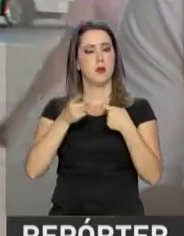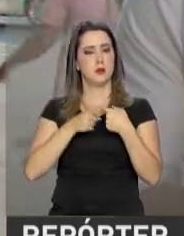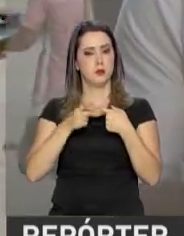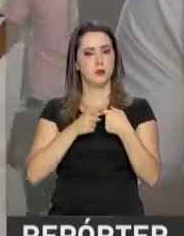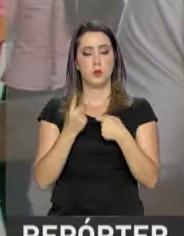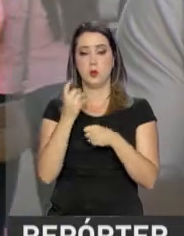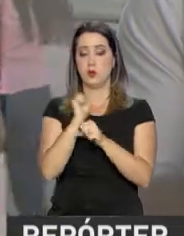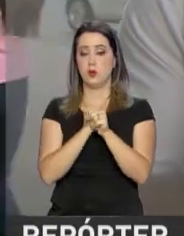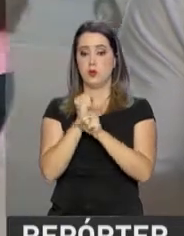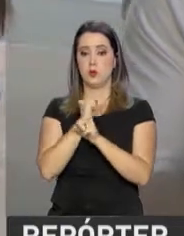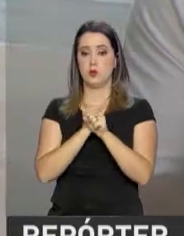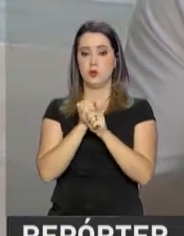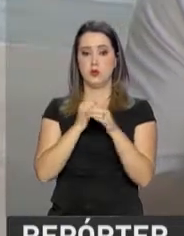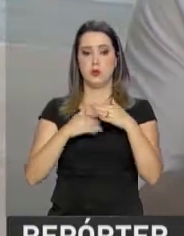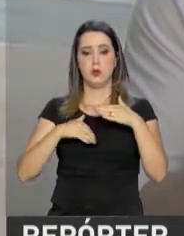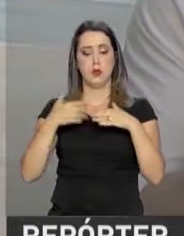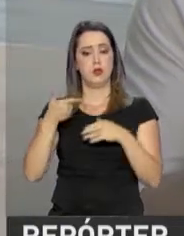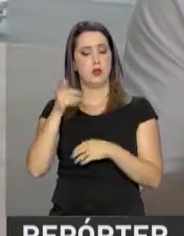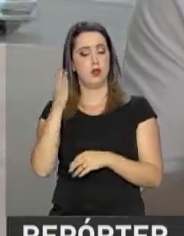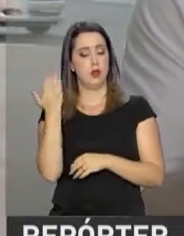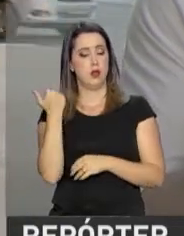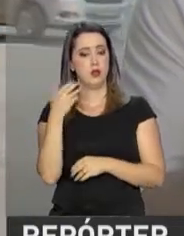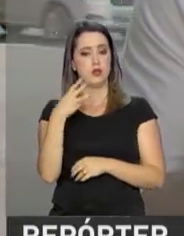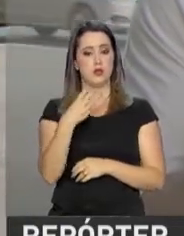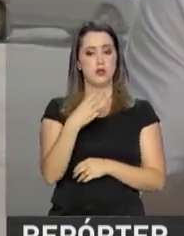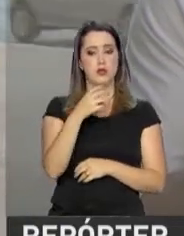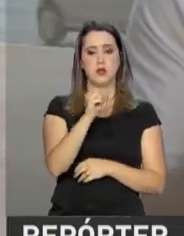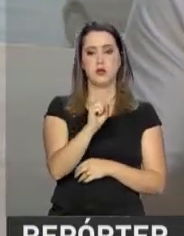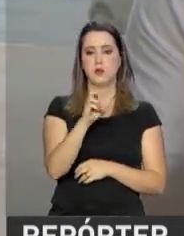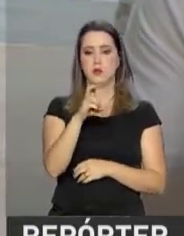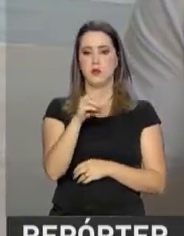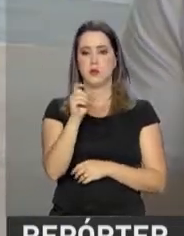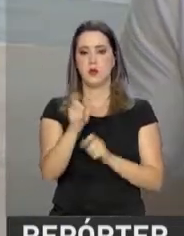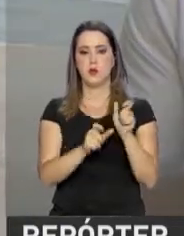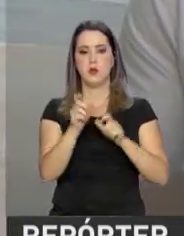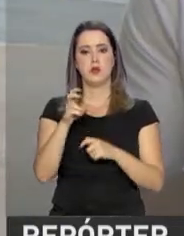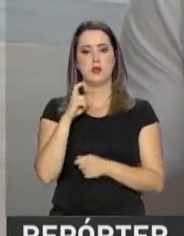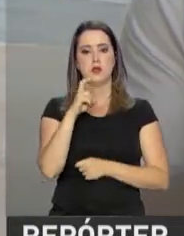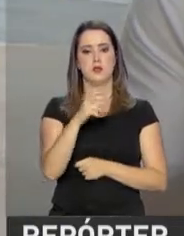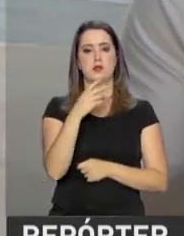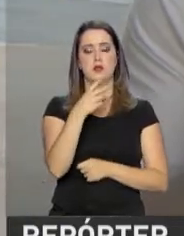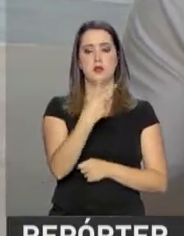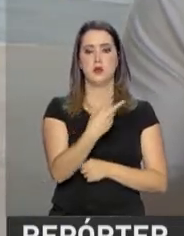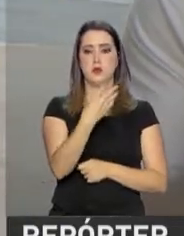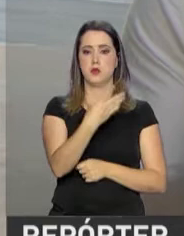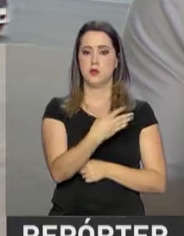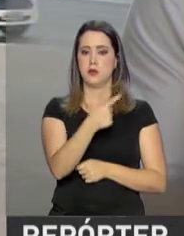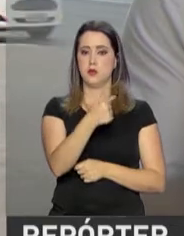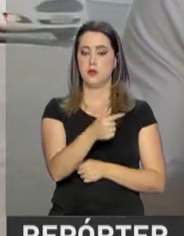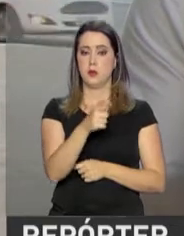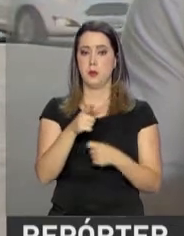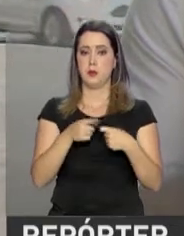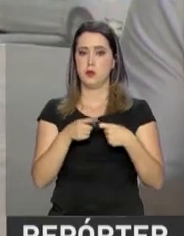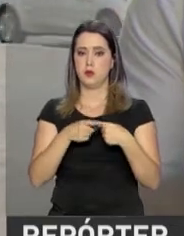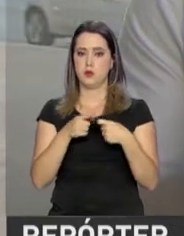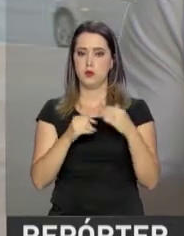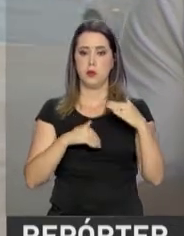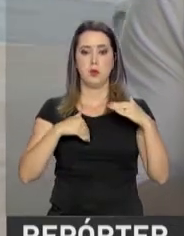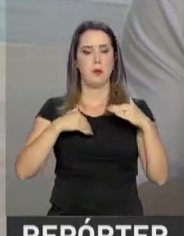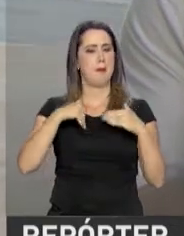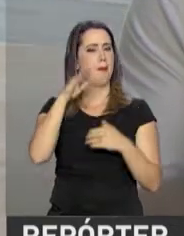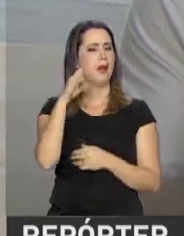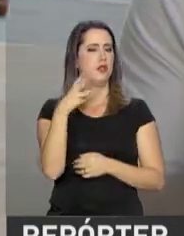ano saltou de 3850 profissionais para 5.247 médicos aumento de